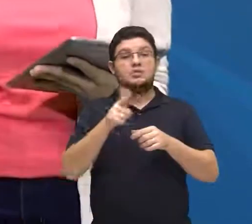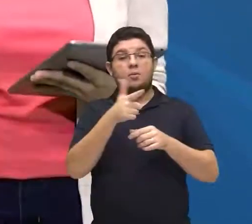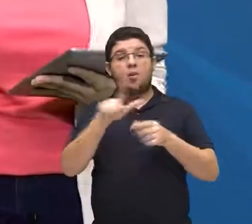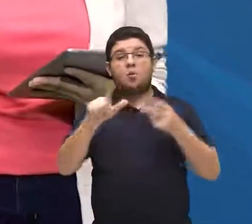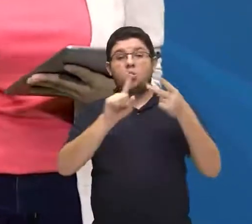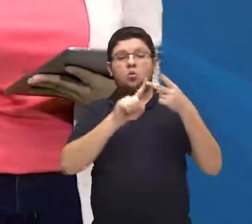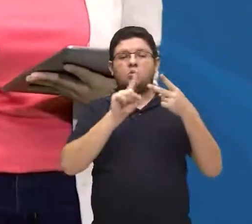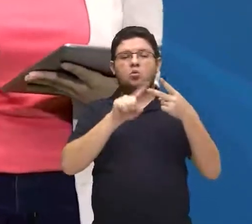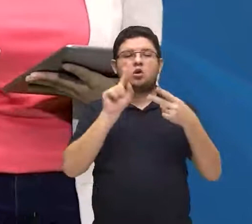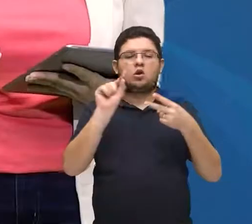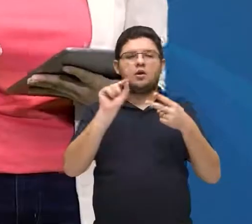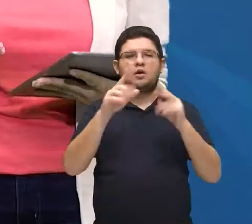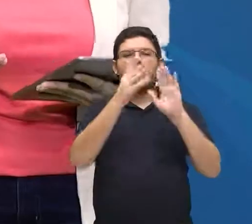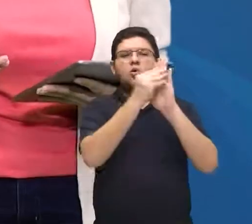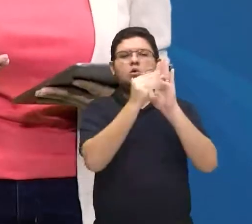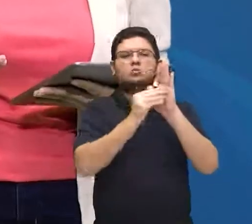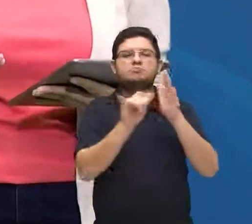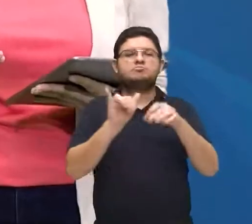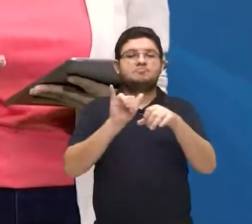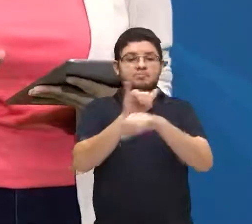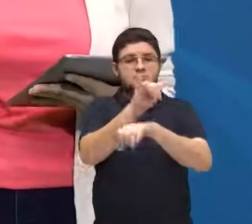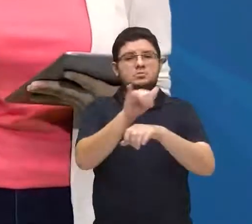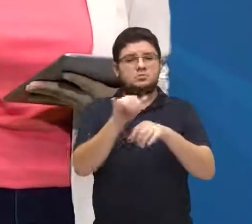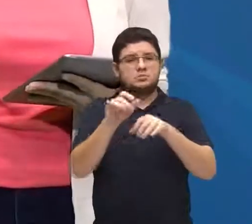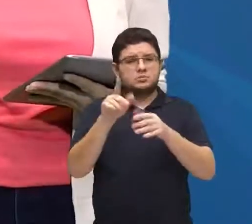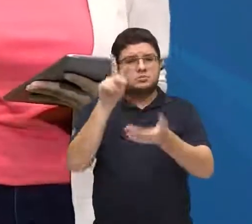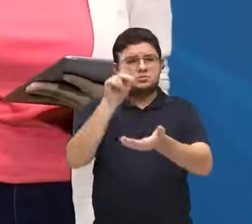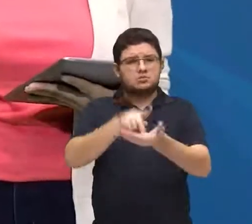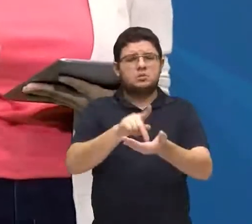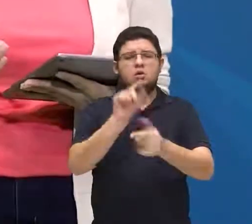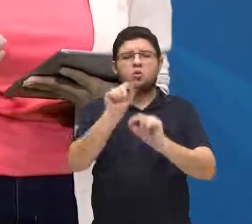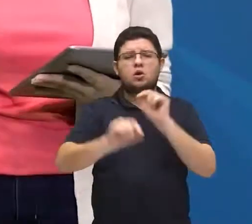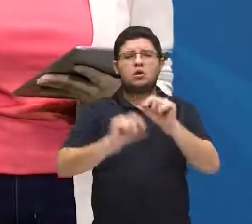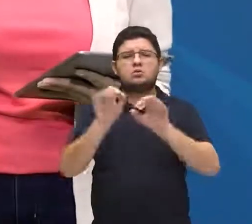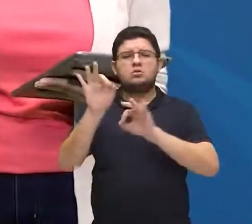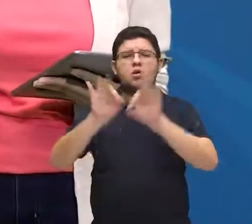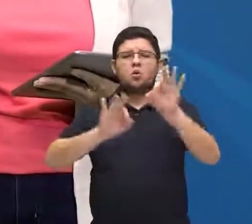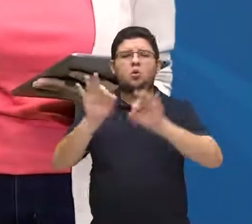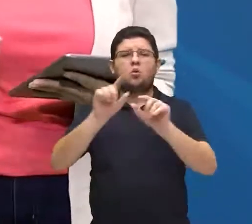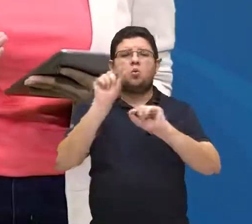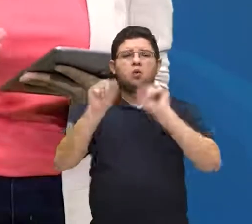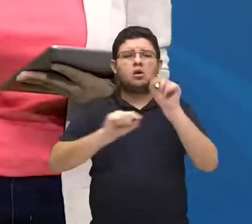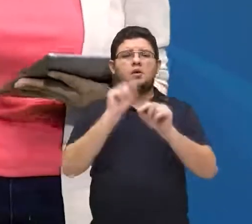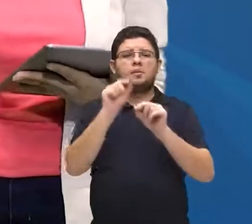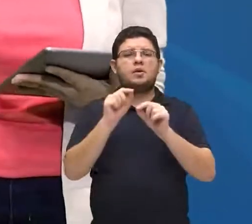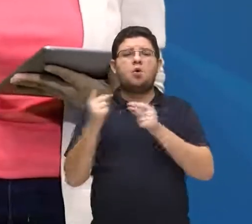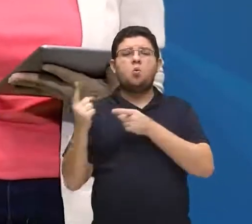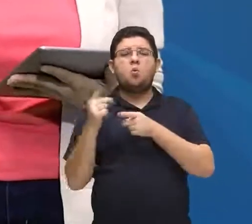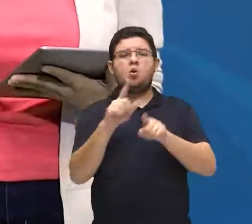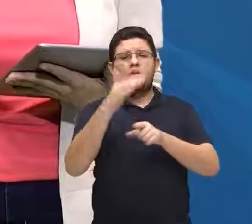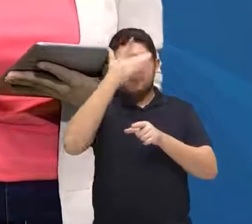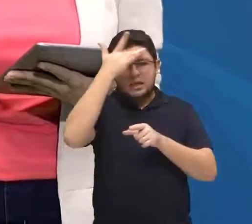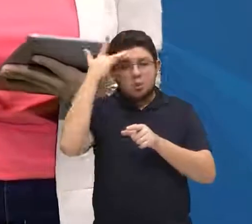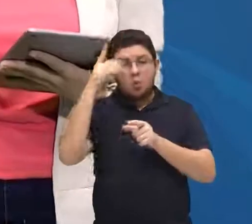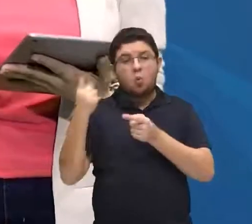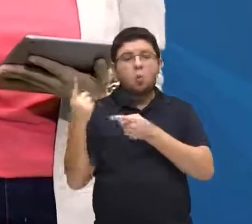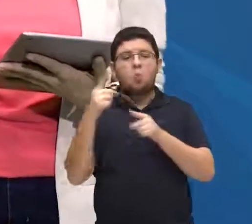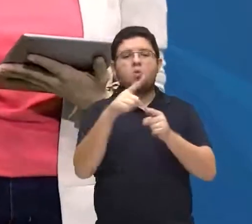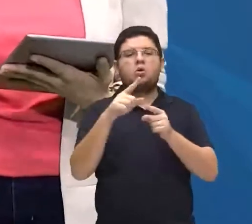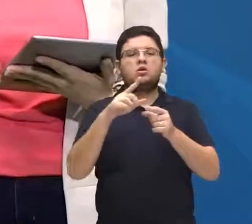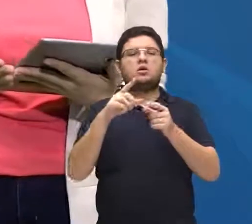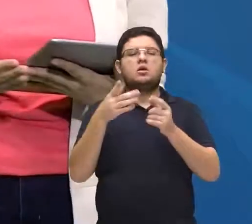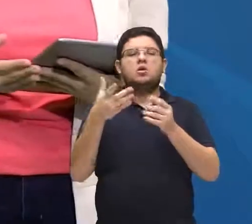é feito realmente para difamar alguém ou algum tema. Então, algumas pessoas acabam